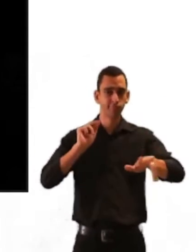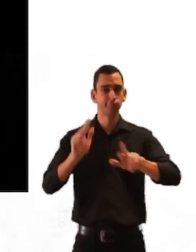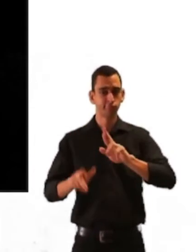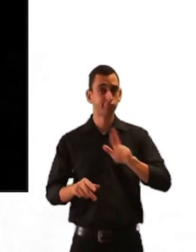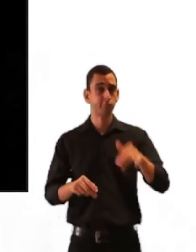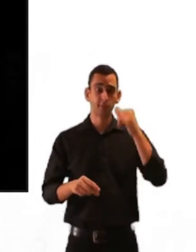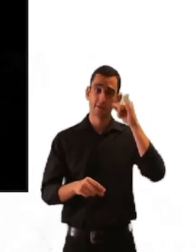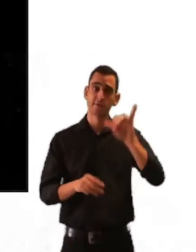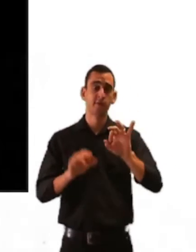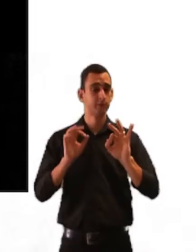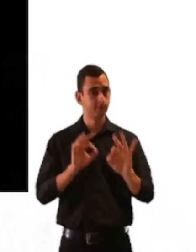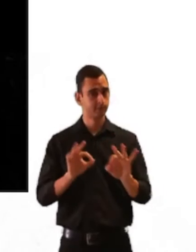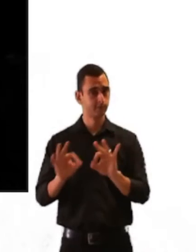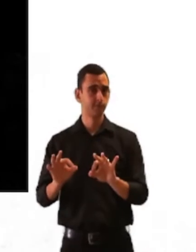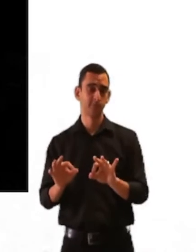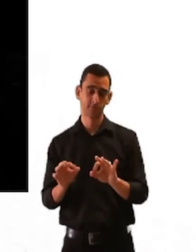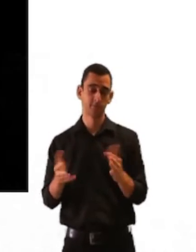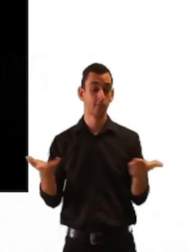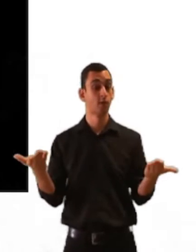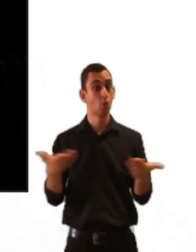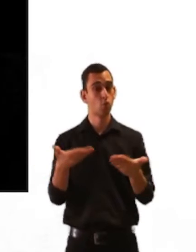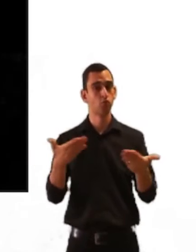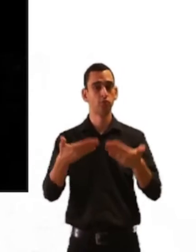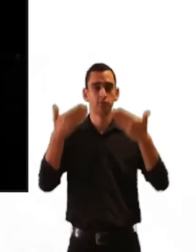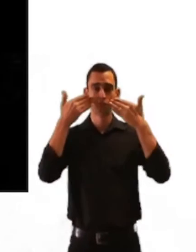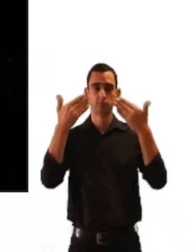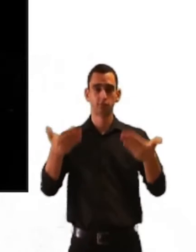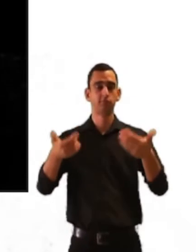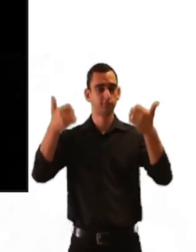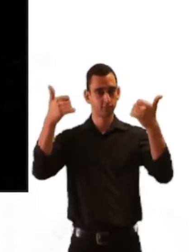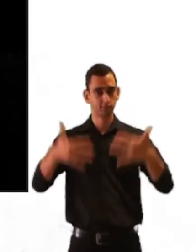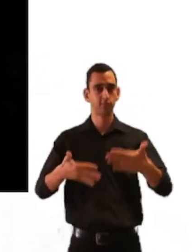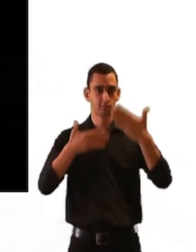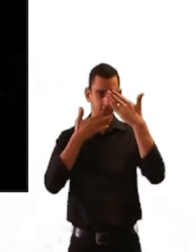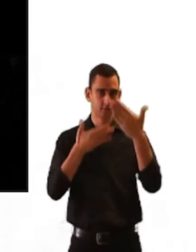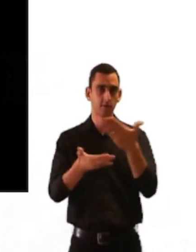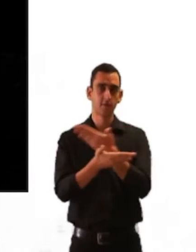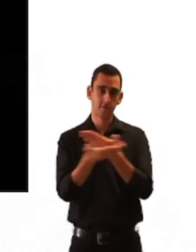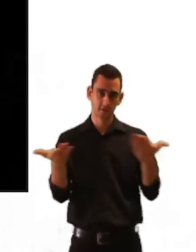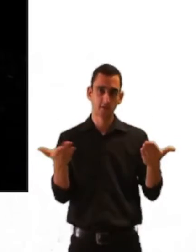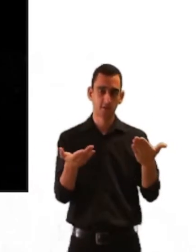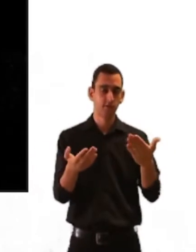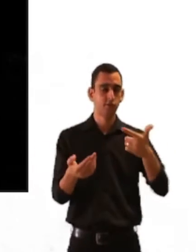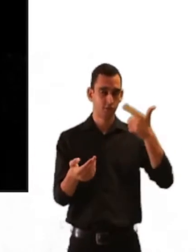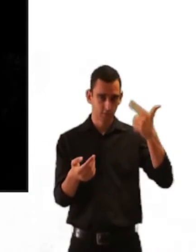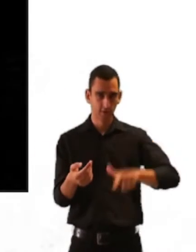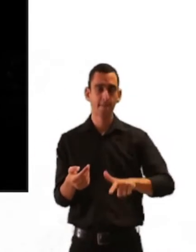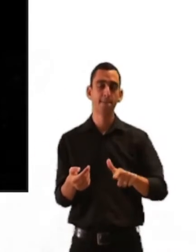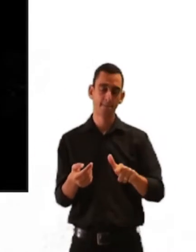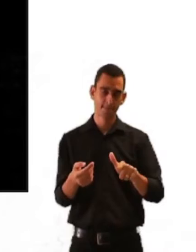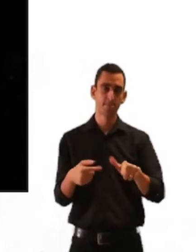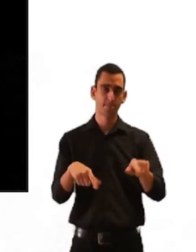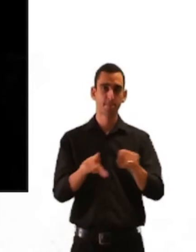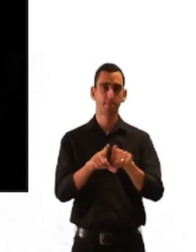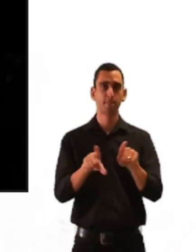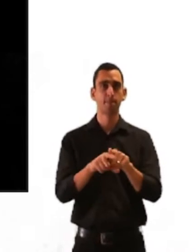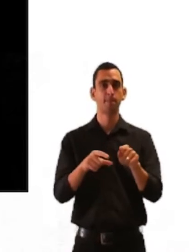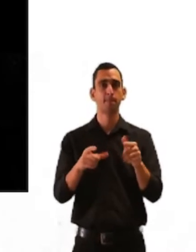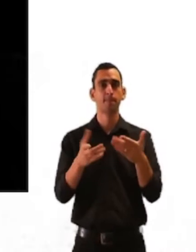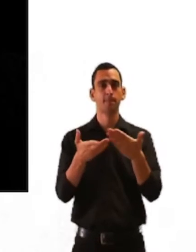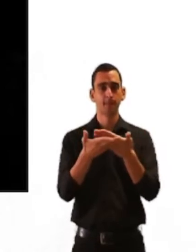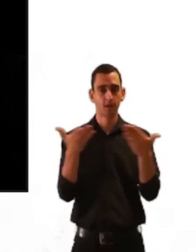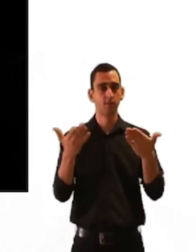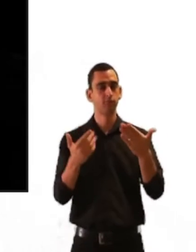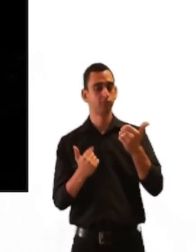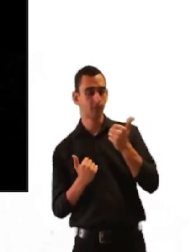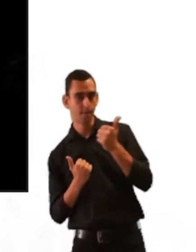vieses. Isso foi, gente, a ideia da apresentação. Agradeço aqui, mais uma vez, imensamente a todo o